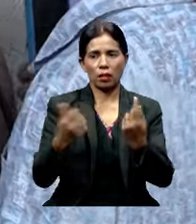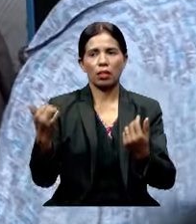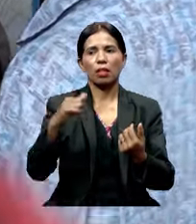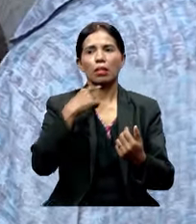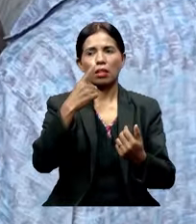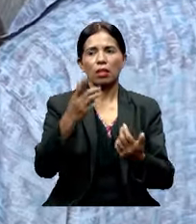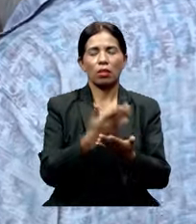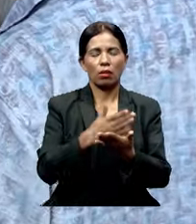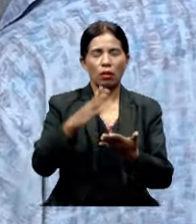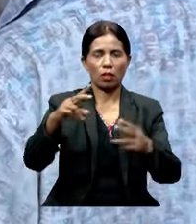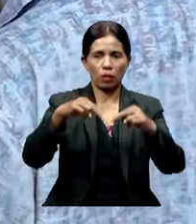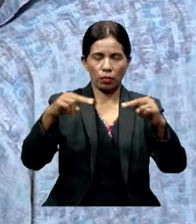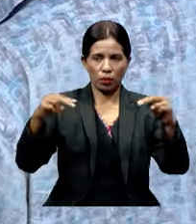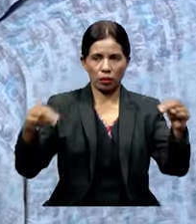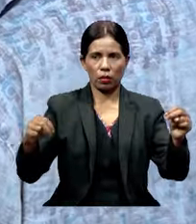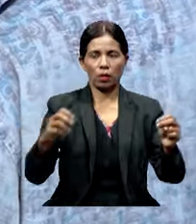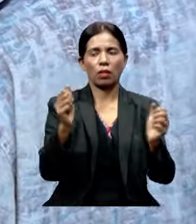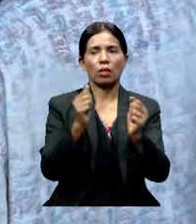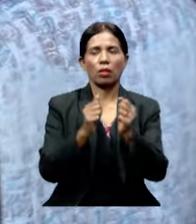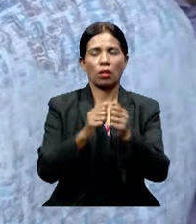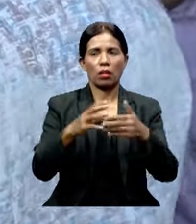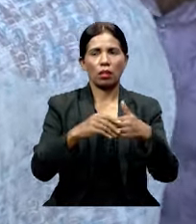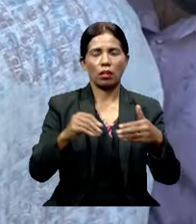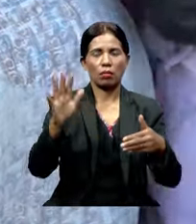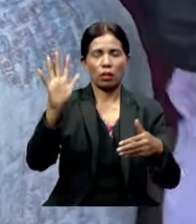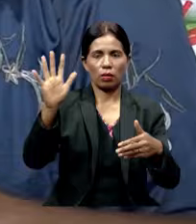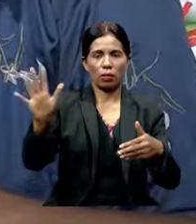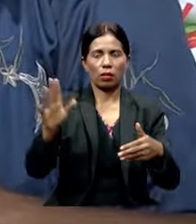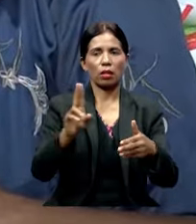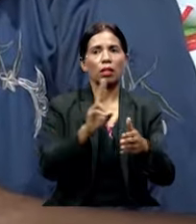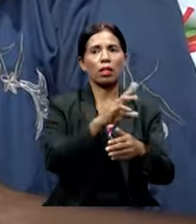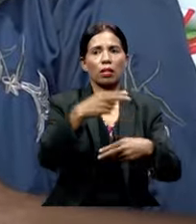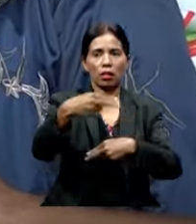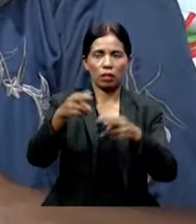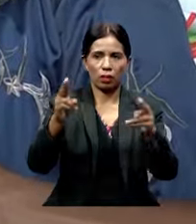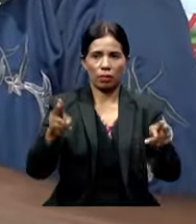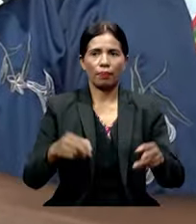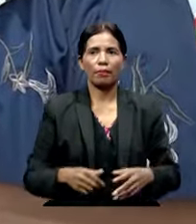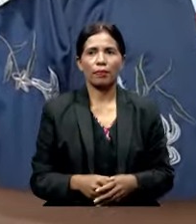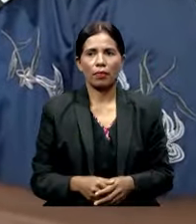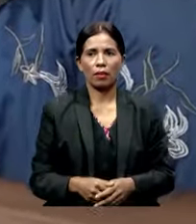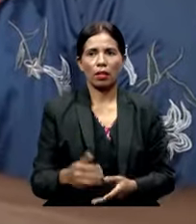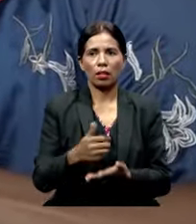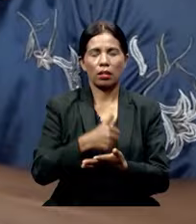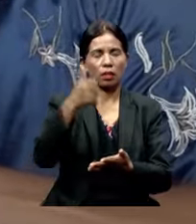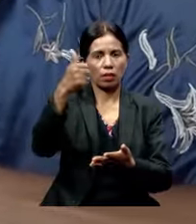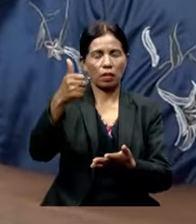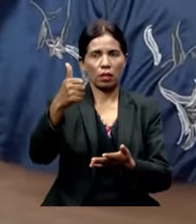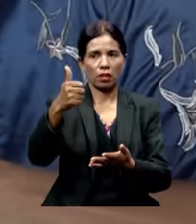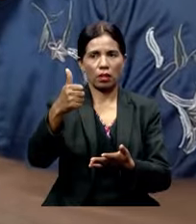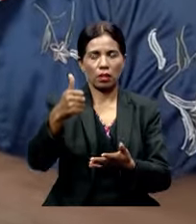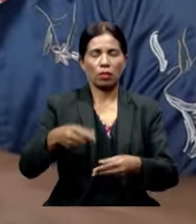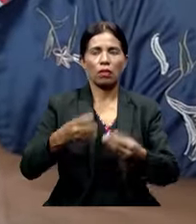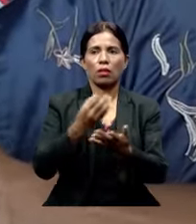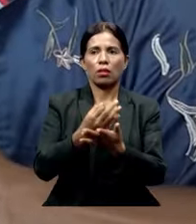podi hola mise jati o folin dolar 5 kada kaisa a companhia Perisos nem mana ante atender beso for